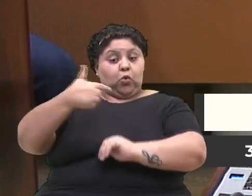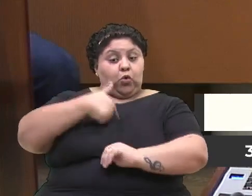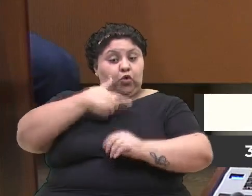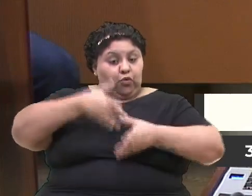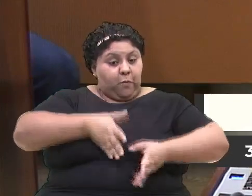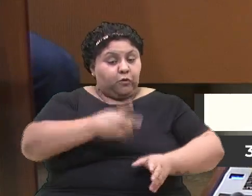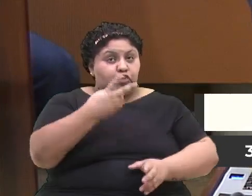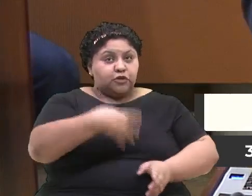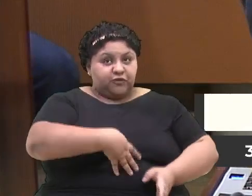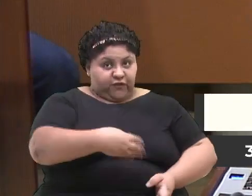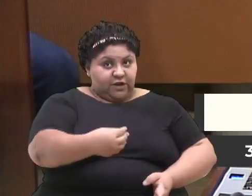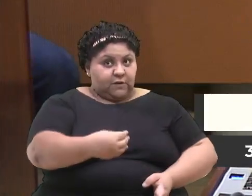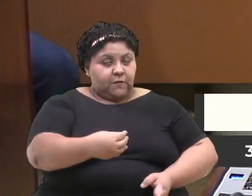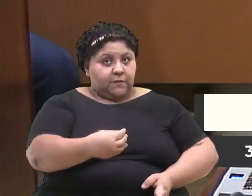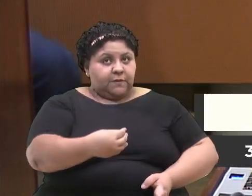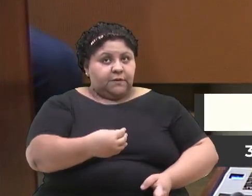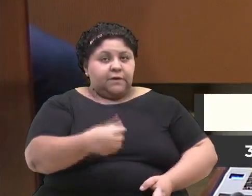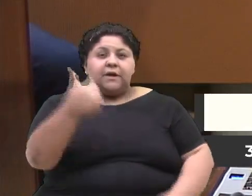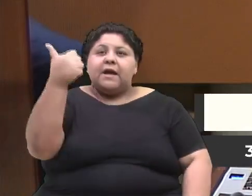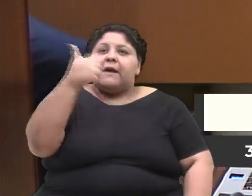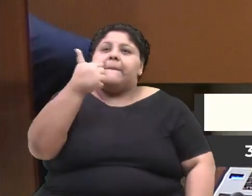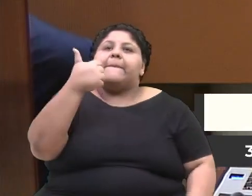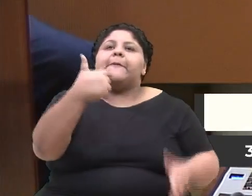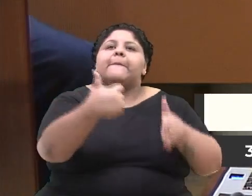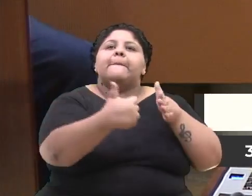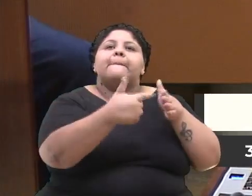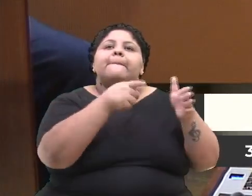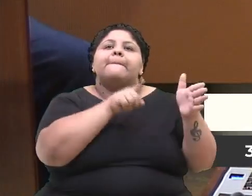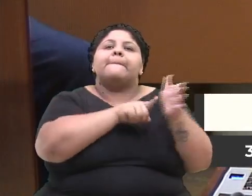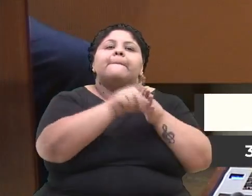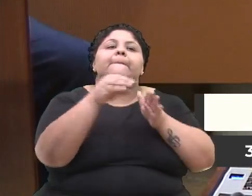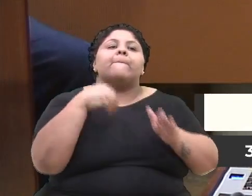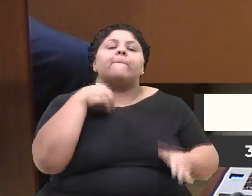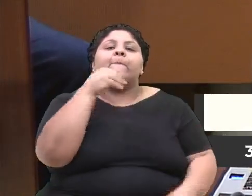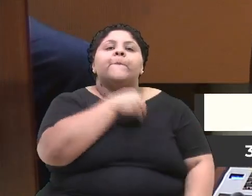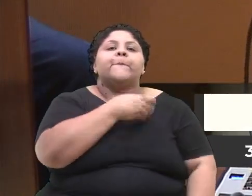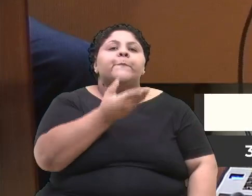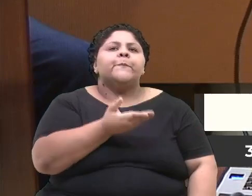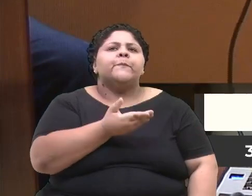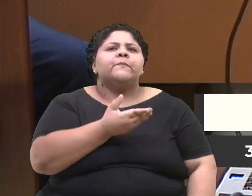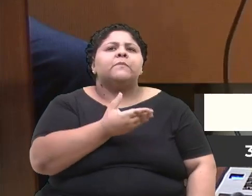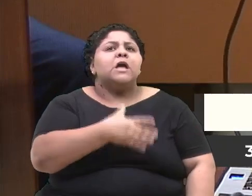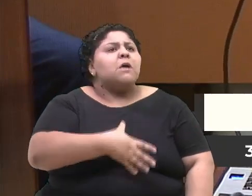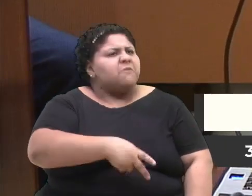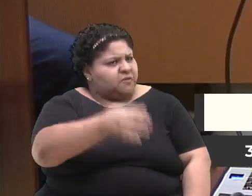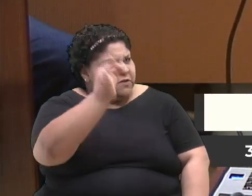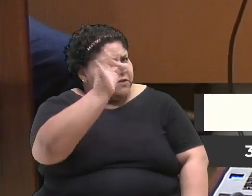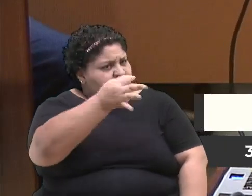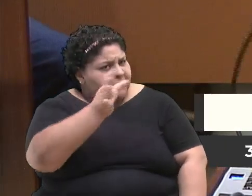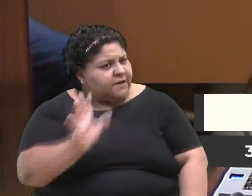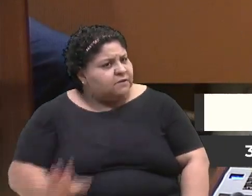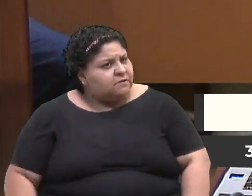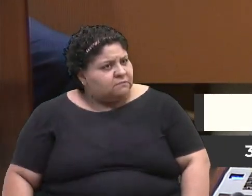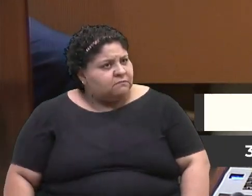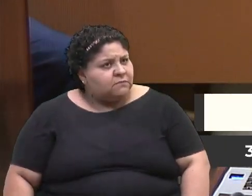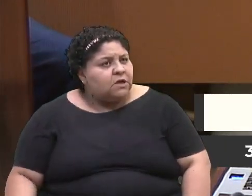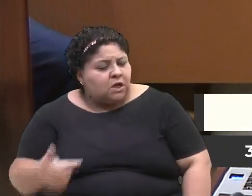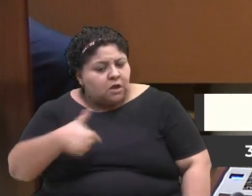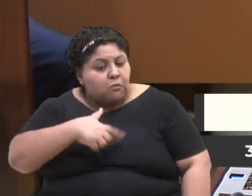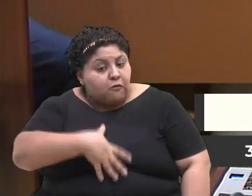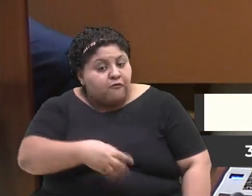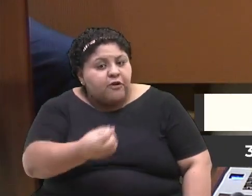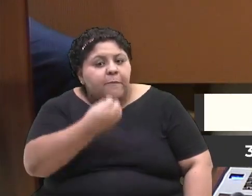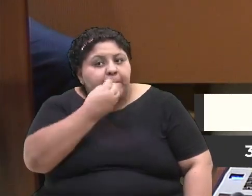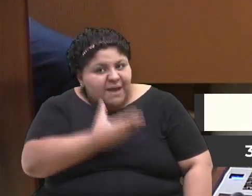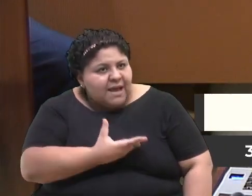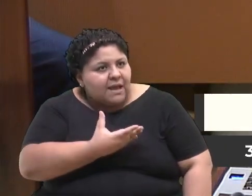2 filhos, a primeira pergunta que eu fiz para o médico foi: meus filhos são perfeitos? O meu filho está bem? A minha